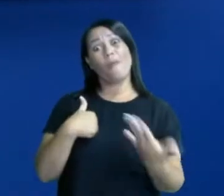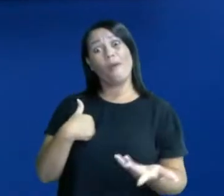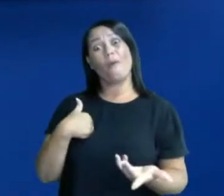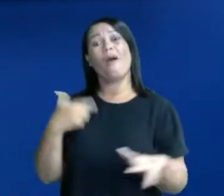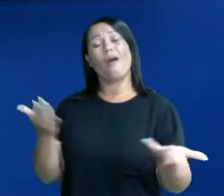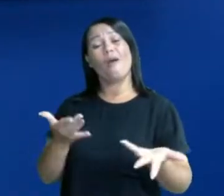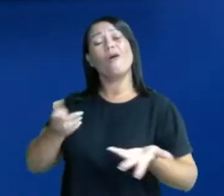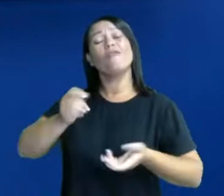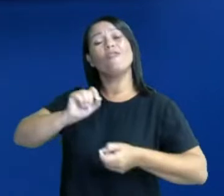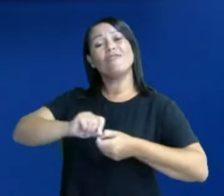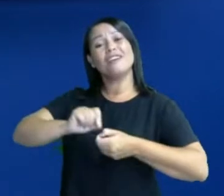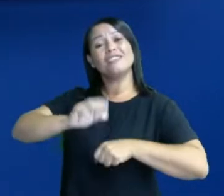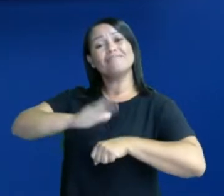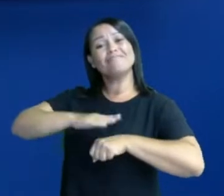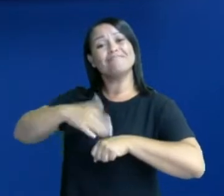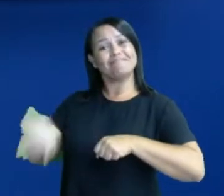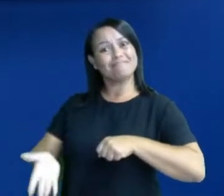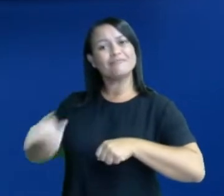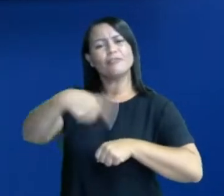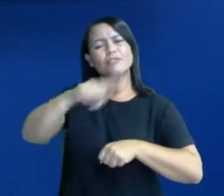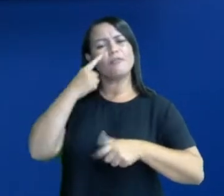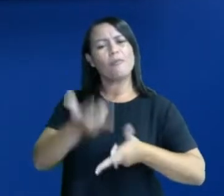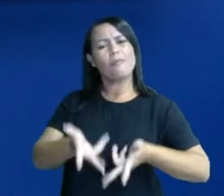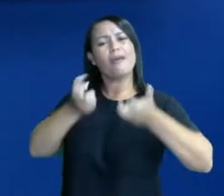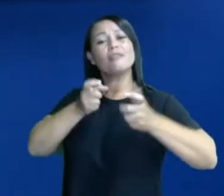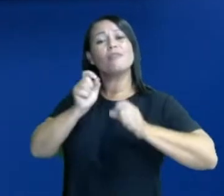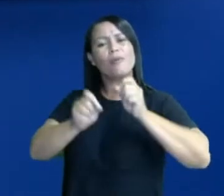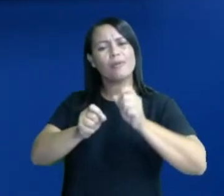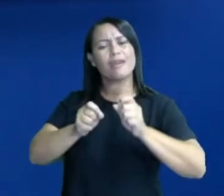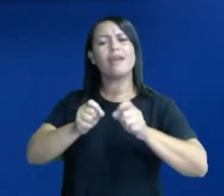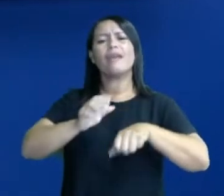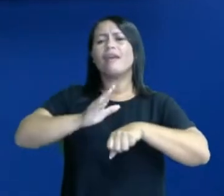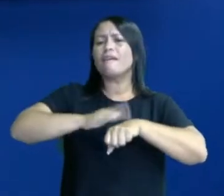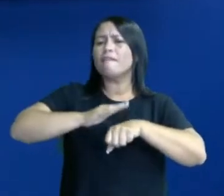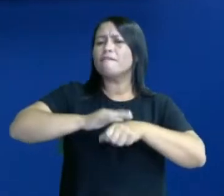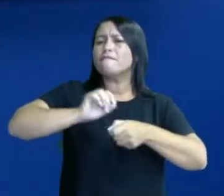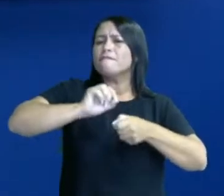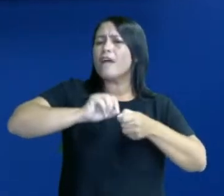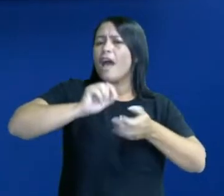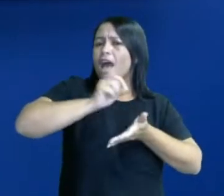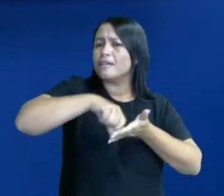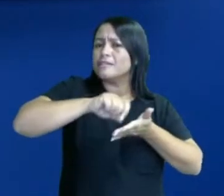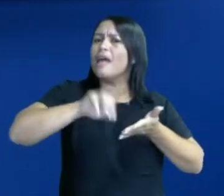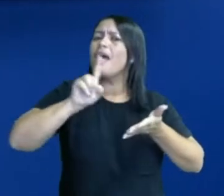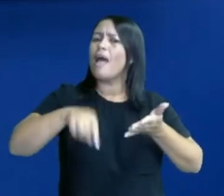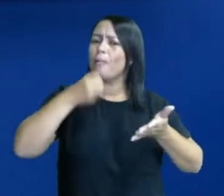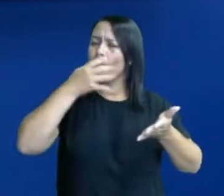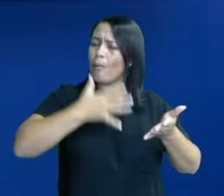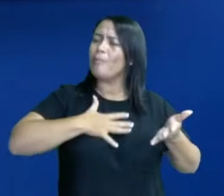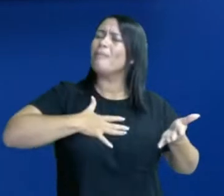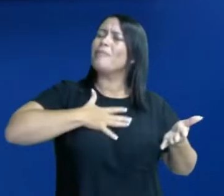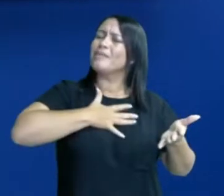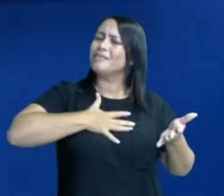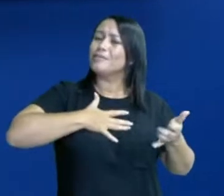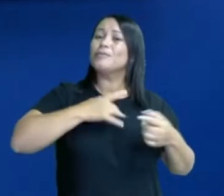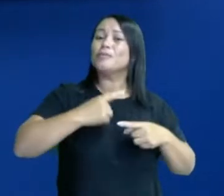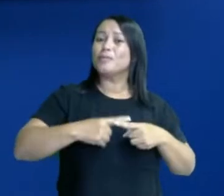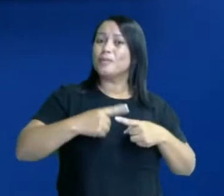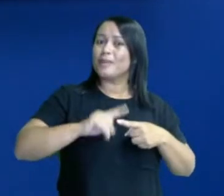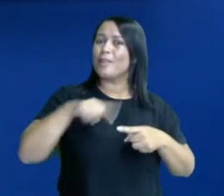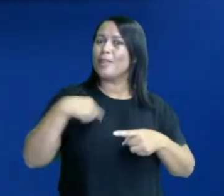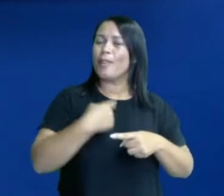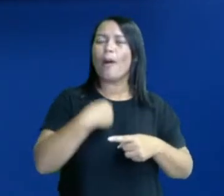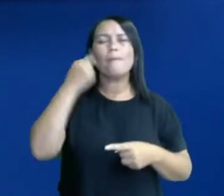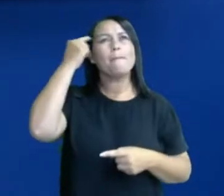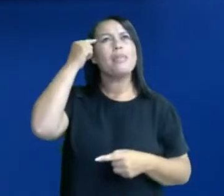vou produzir. Vocês vão perceber que produzir é muito prazeroso, porque nós colocamos as